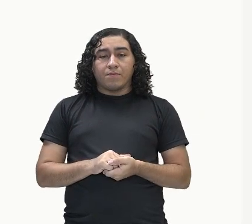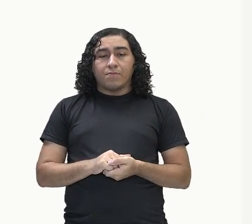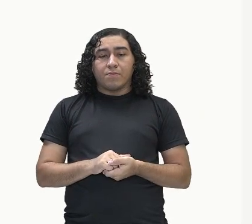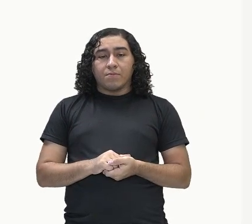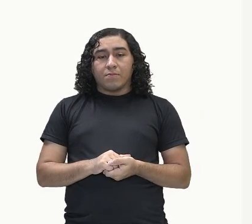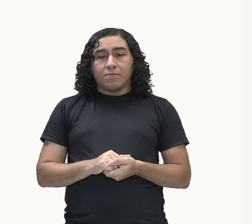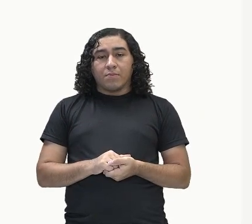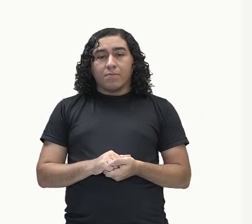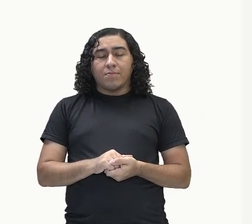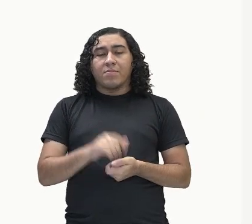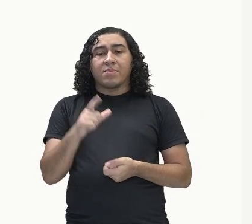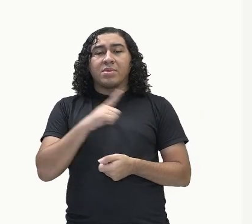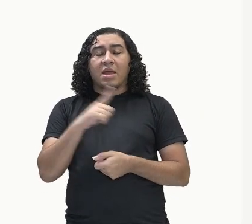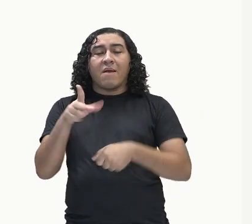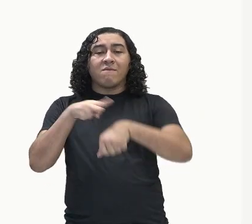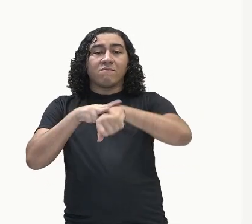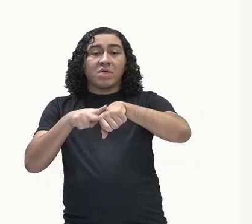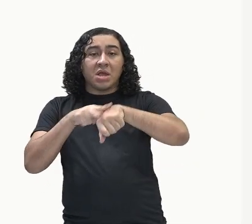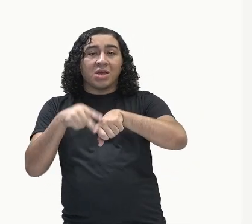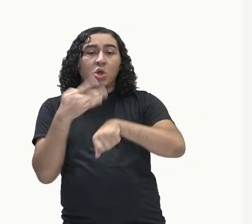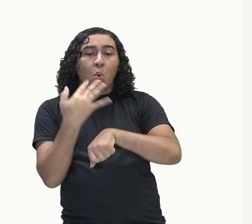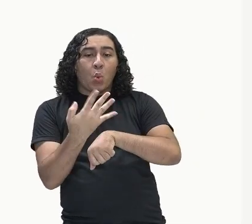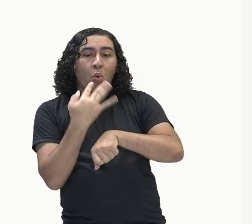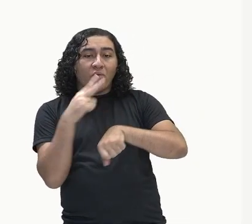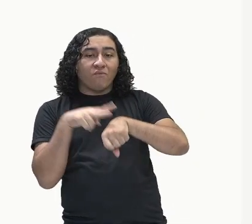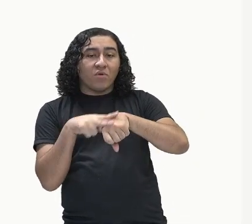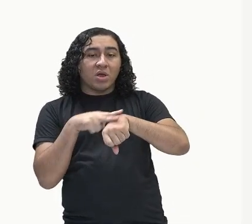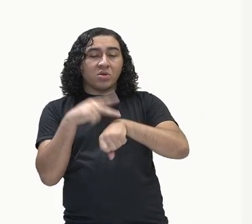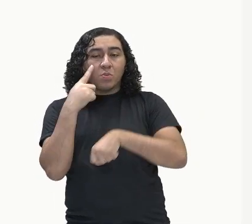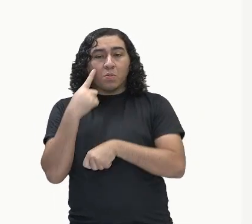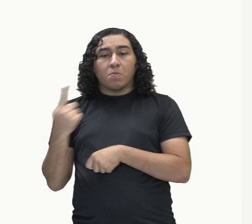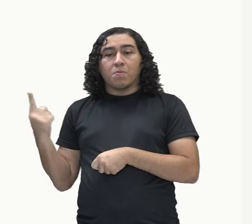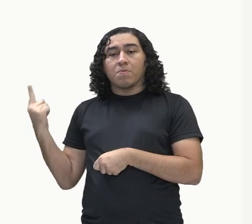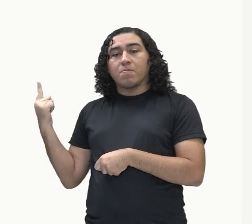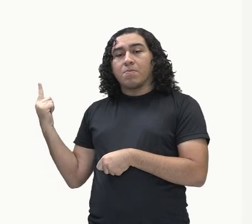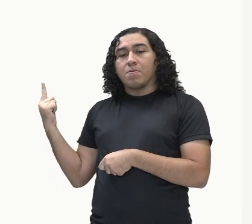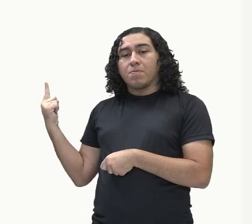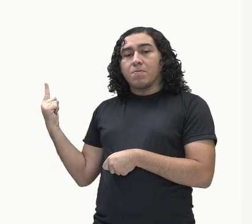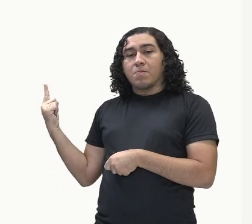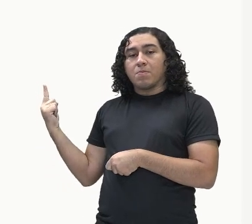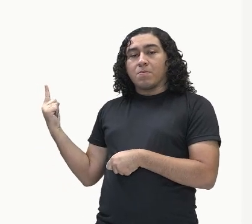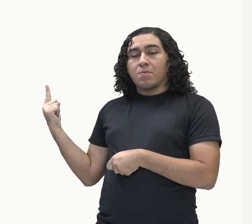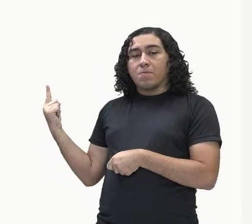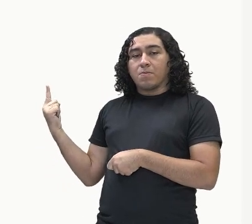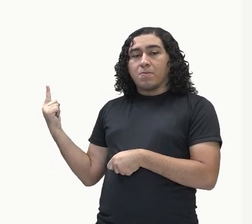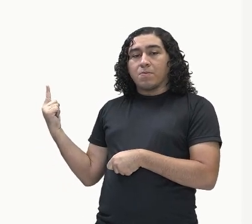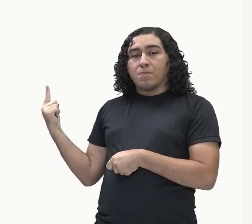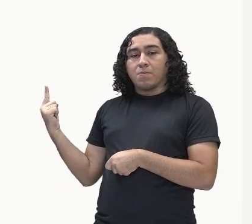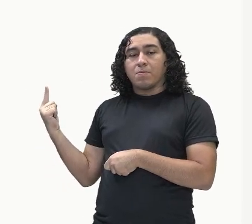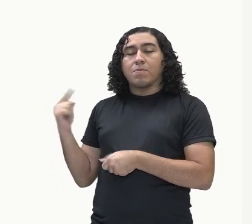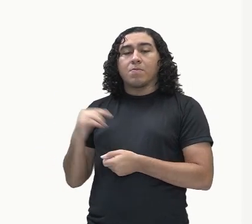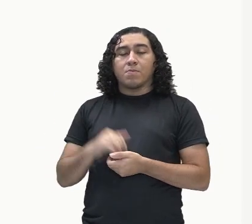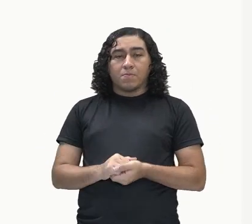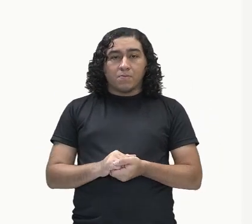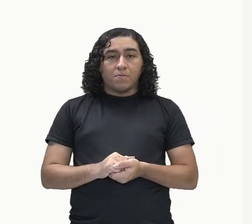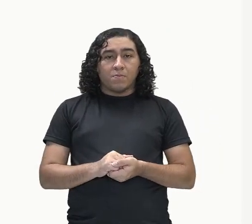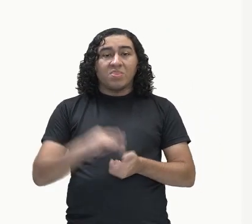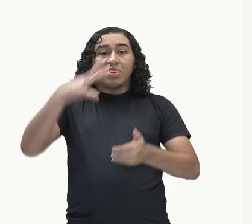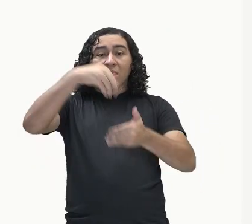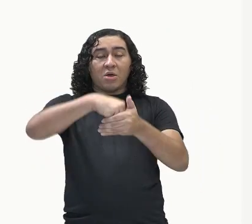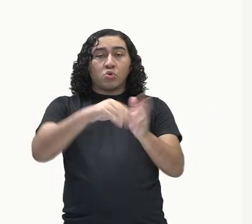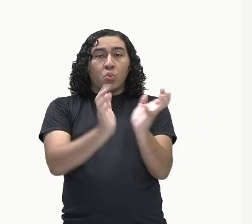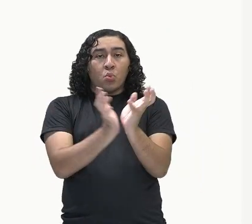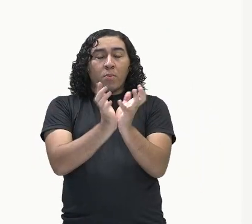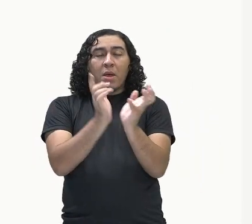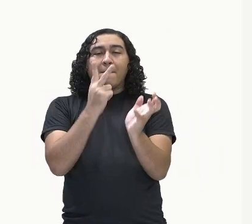em verde né esse aqui são os formatos que fazem parte dos bacilos tem a forma